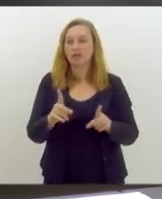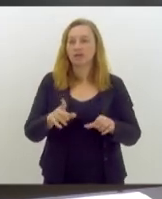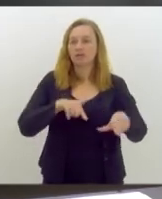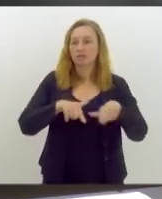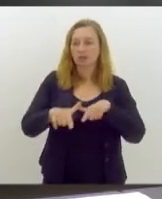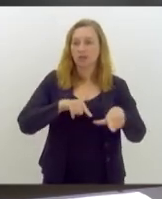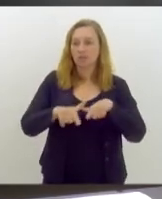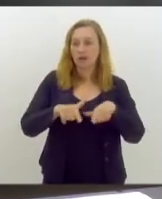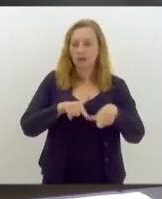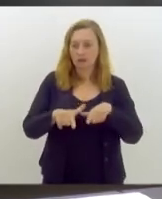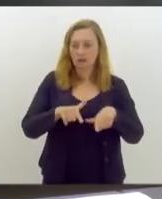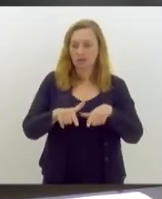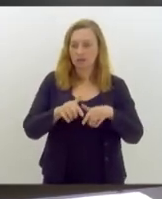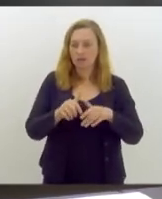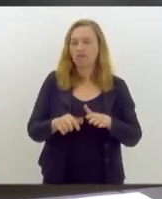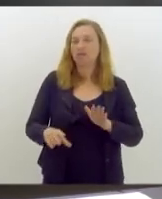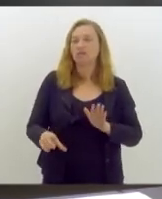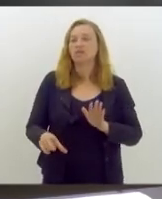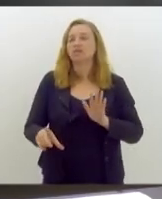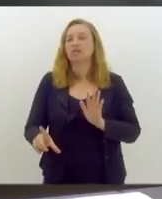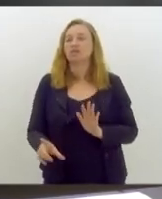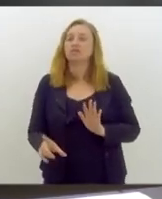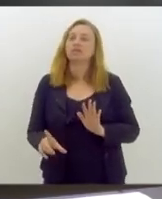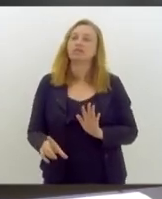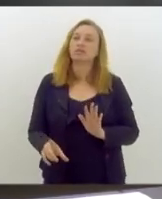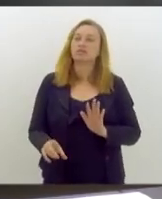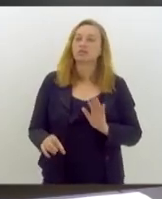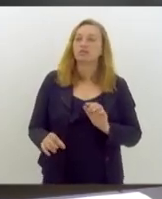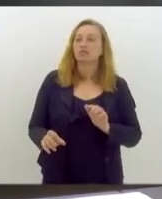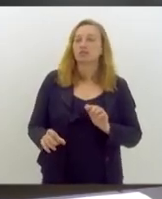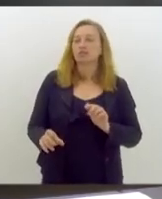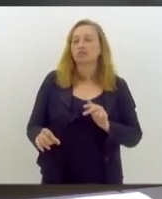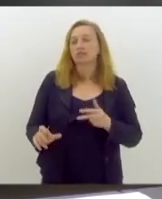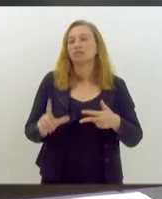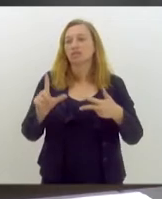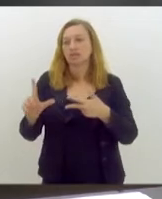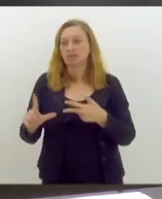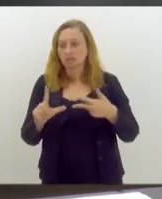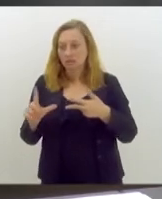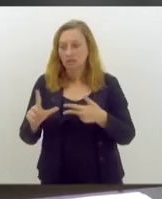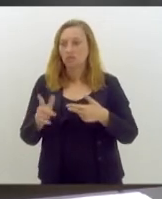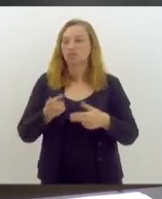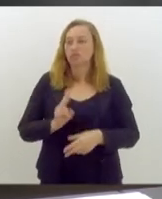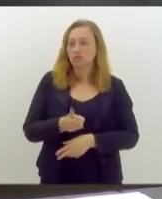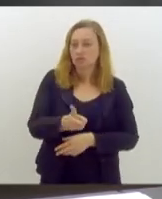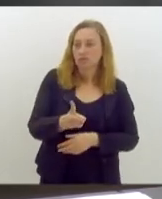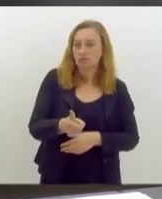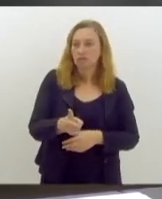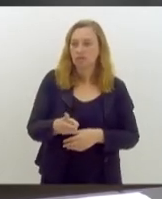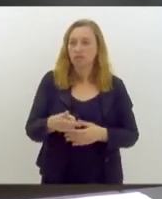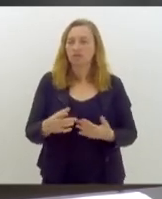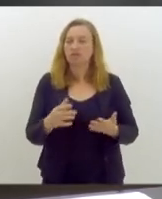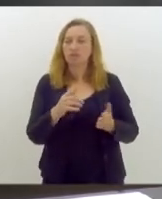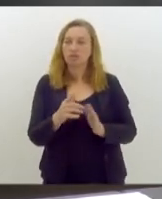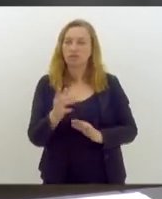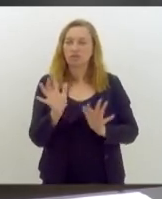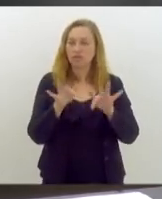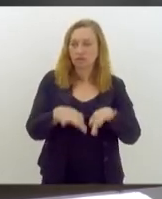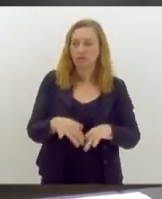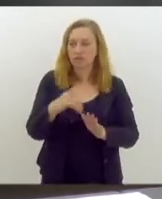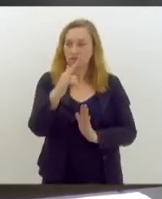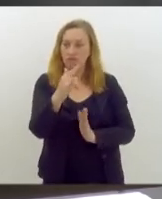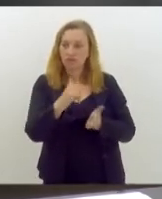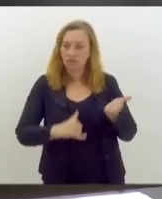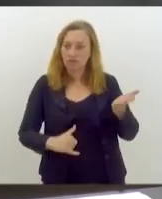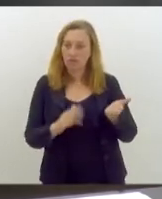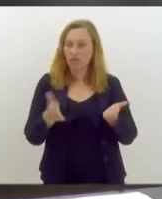legislativo ele se seguiu e a própria produção do relatório é uma das comprovações disso vejo aqui já